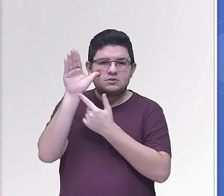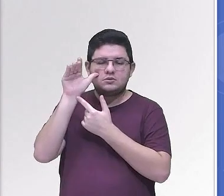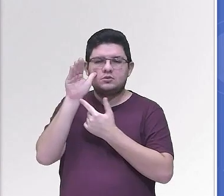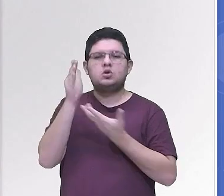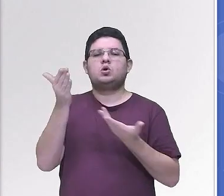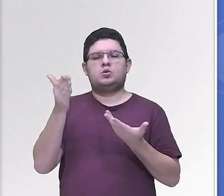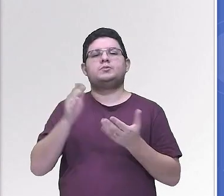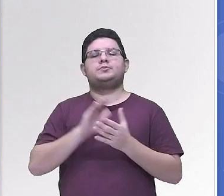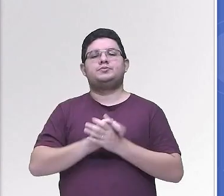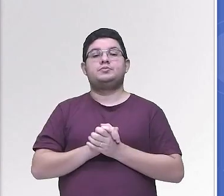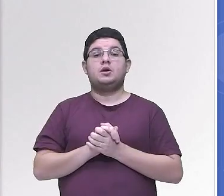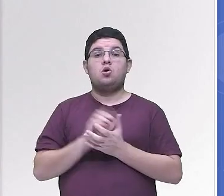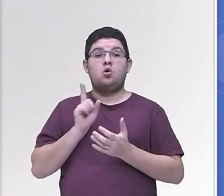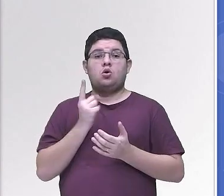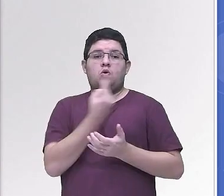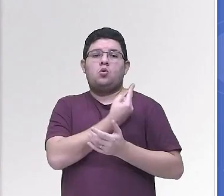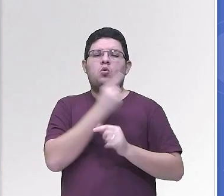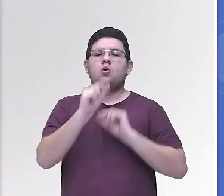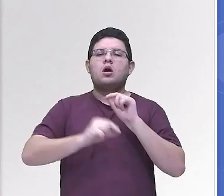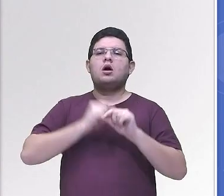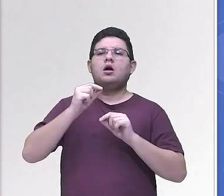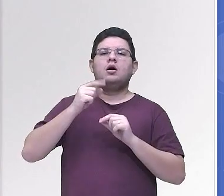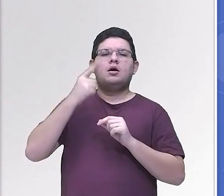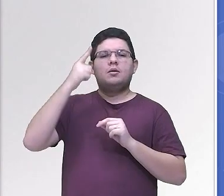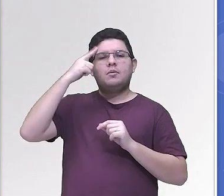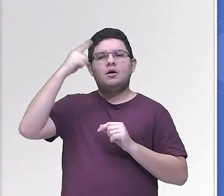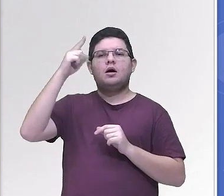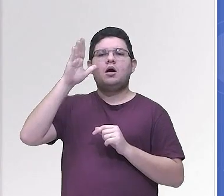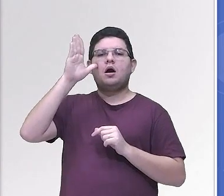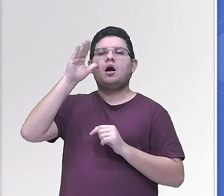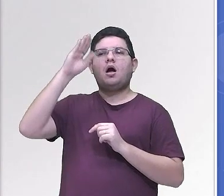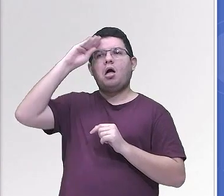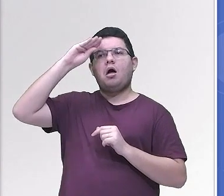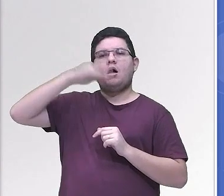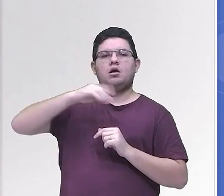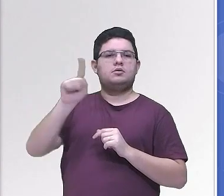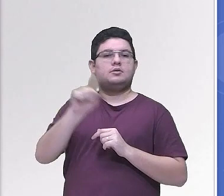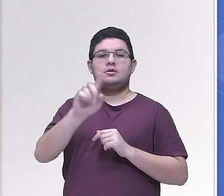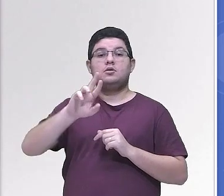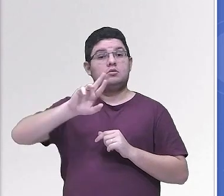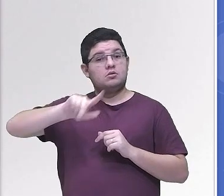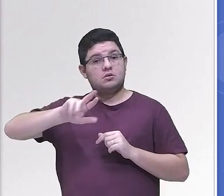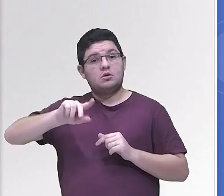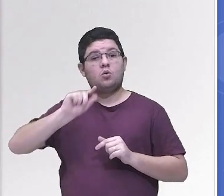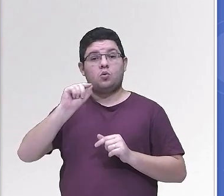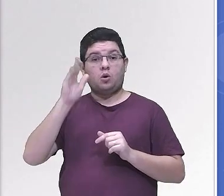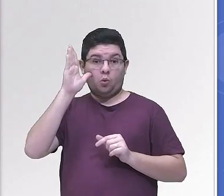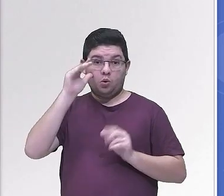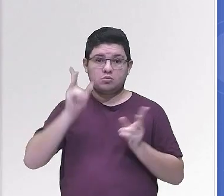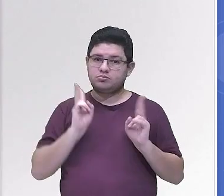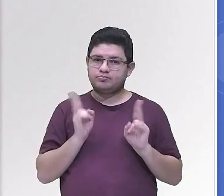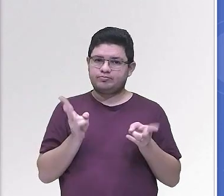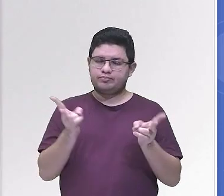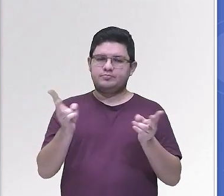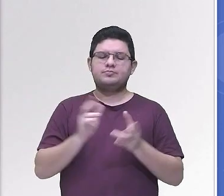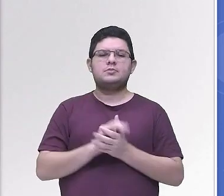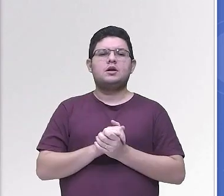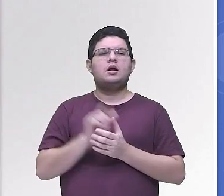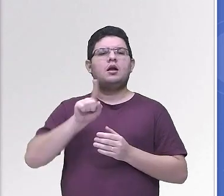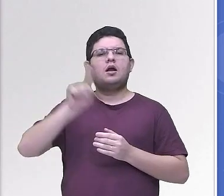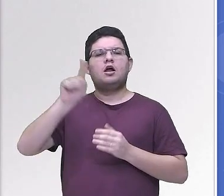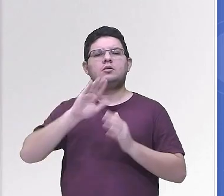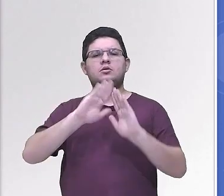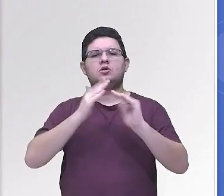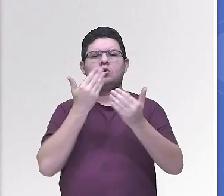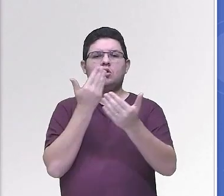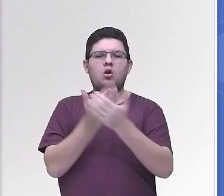gente. Nós não podemos deixar de sermos curiosos, né? Então foi colocando Ângelo Ramazotti participando. Olha, ô